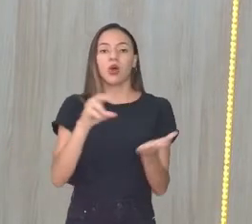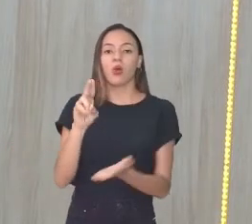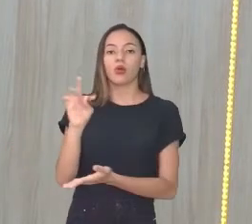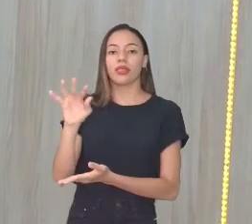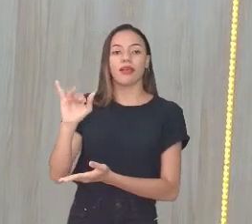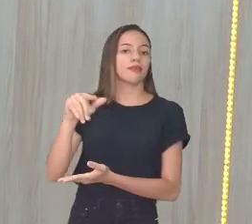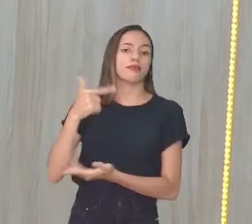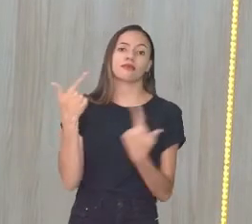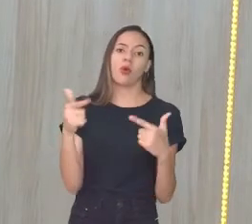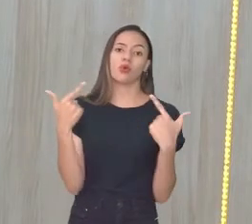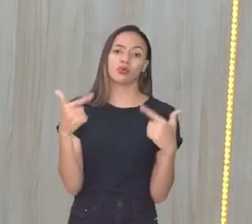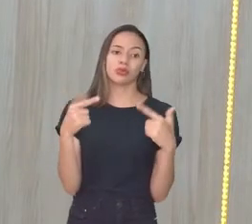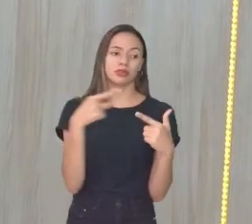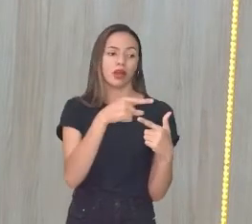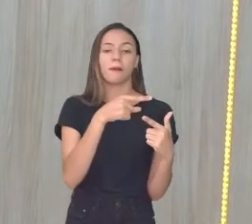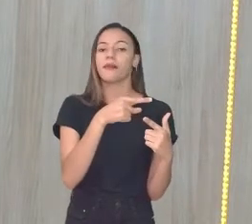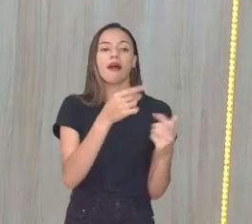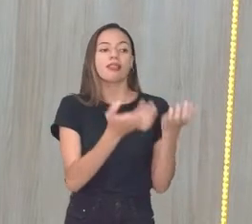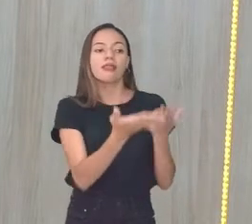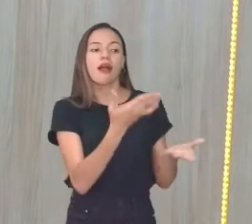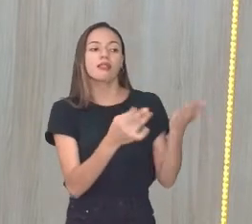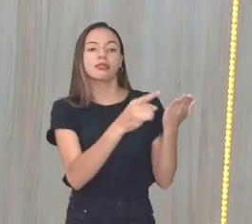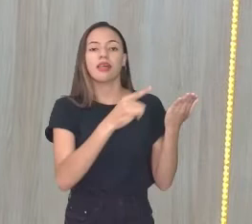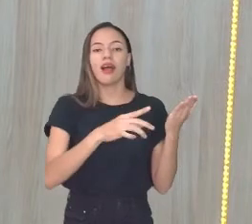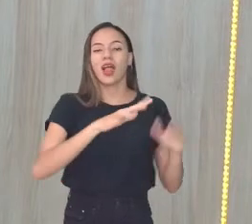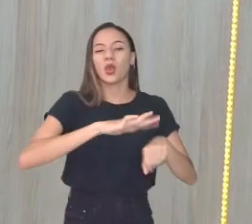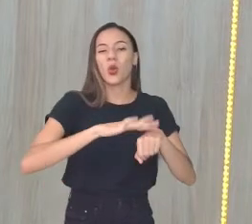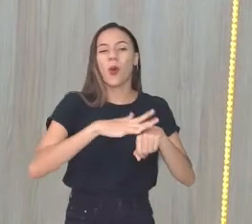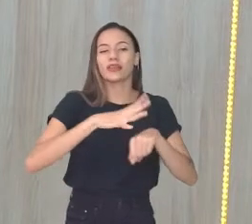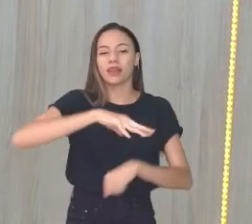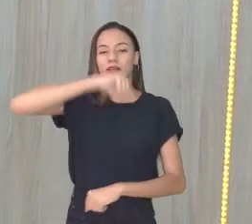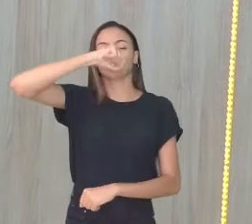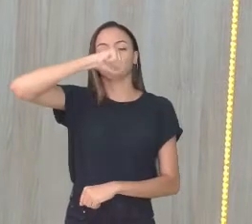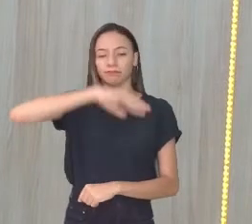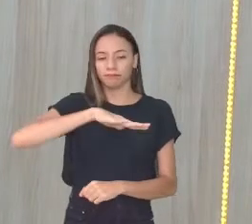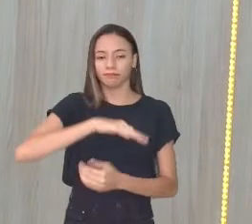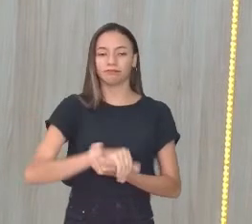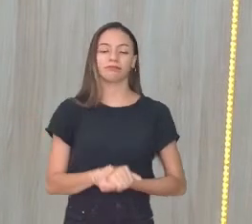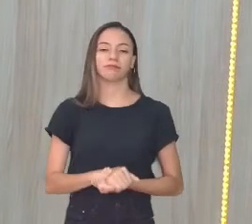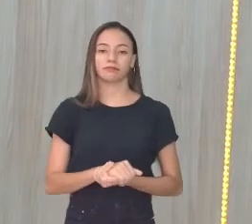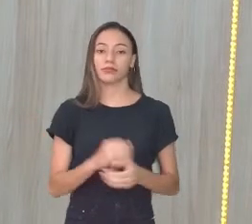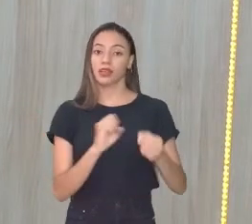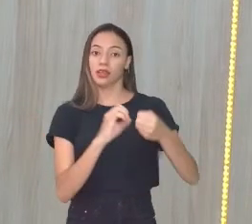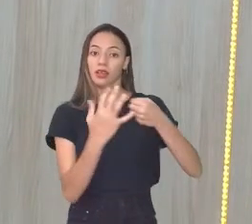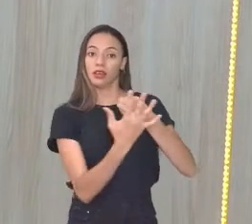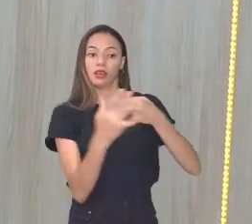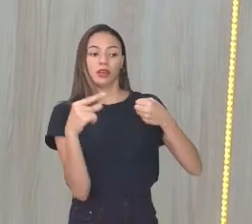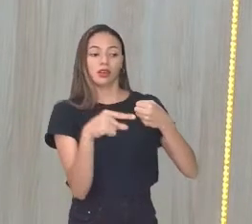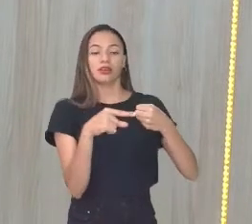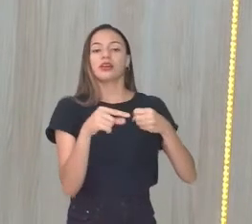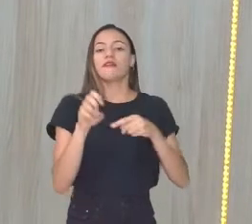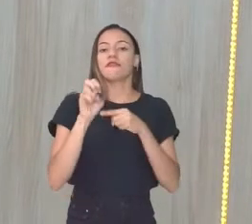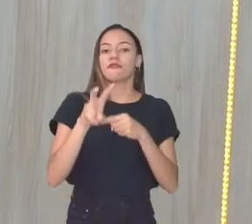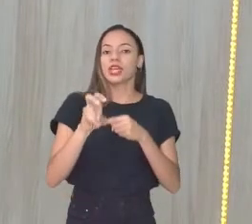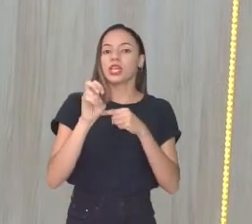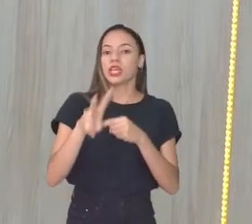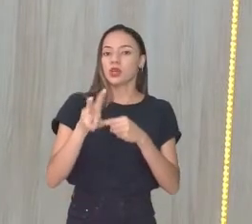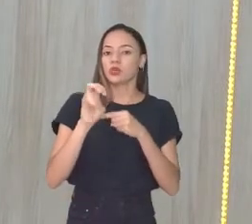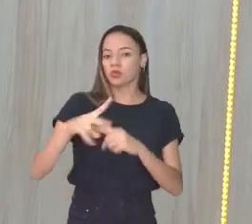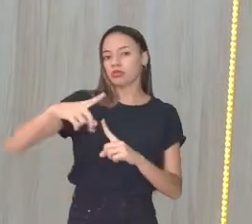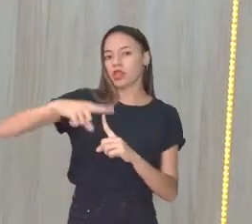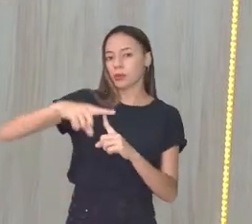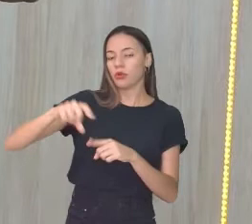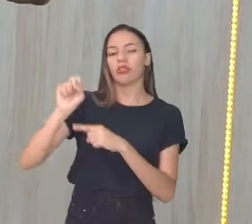doença respiratória grave. Então, a Covid-19 é um vírus, né, coronavírus, é um tipo de